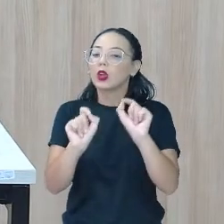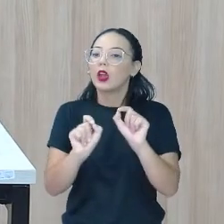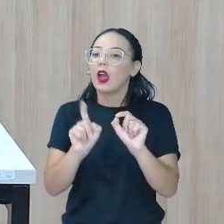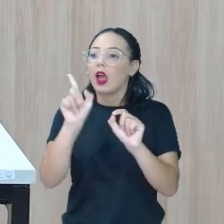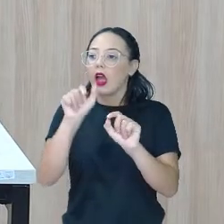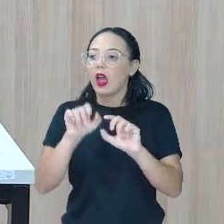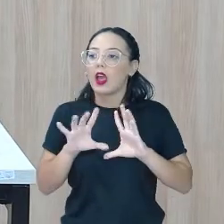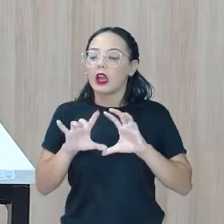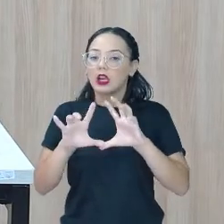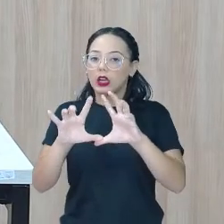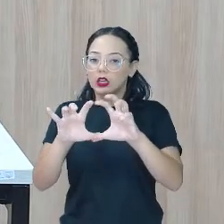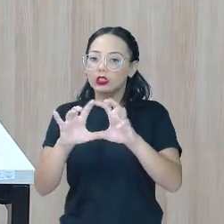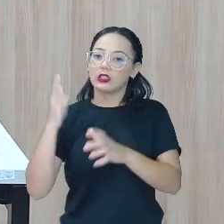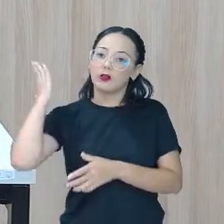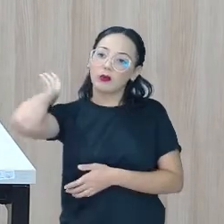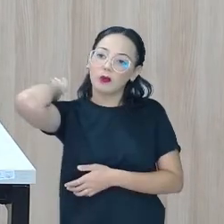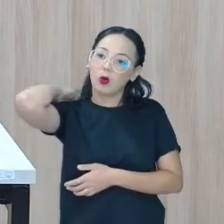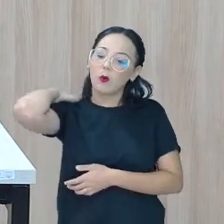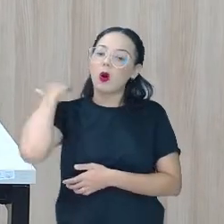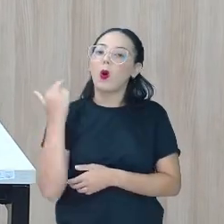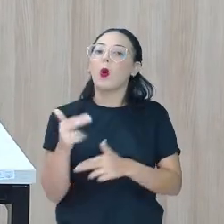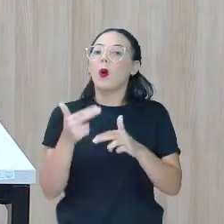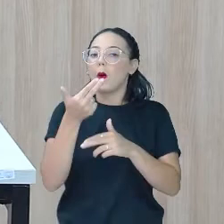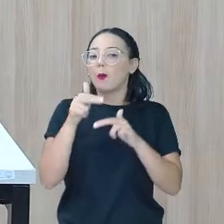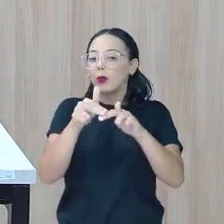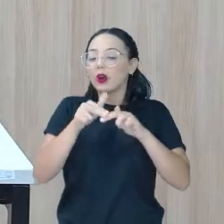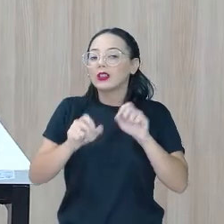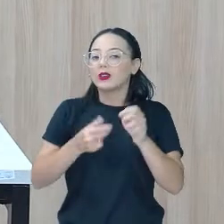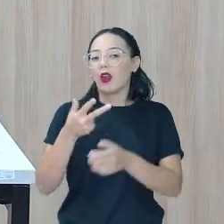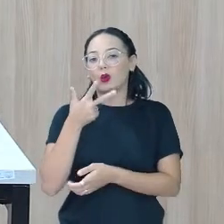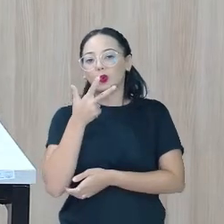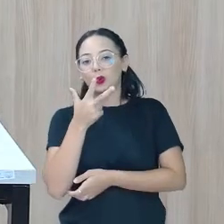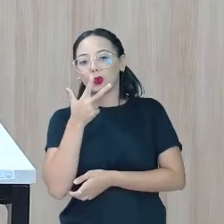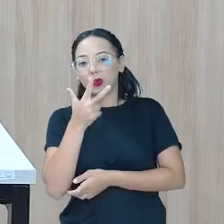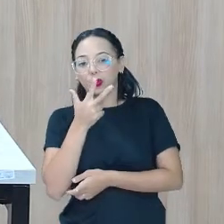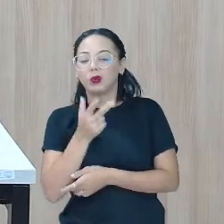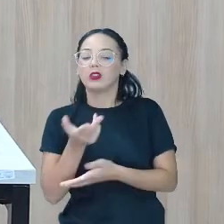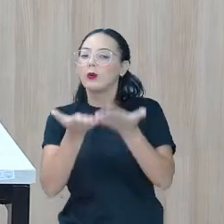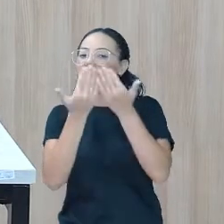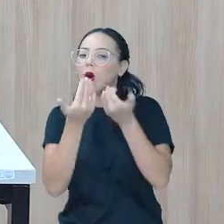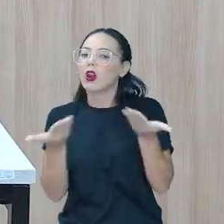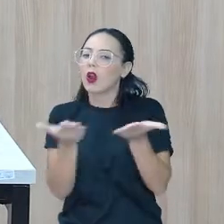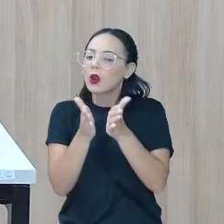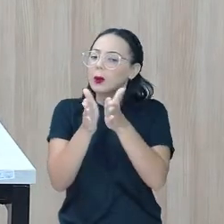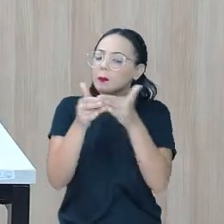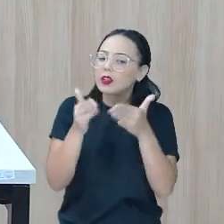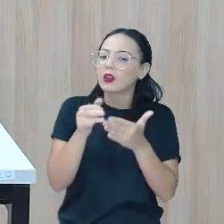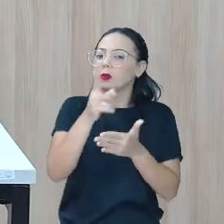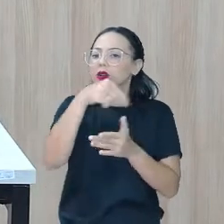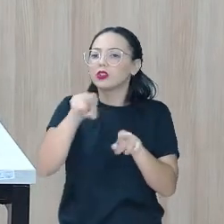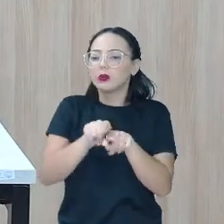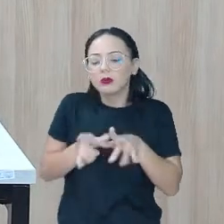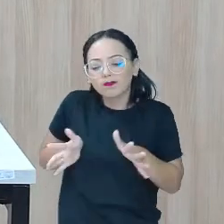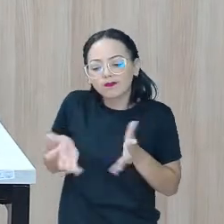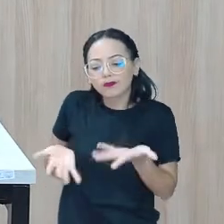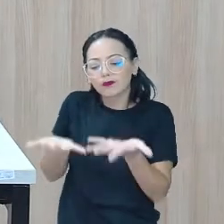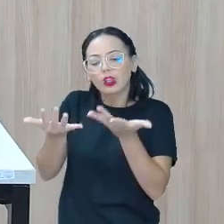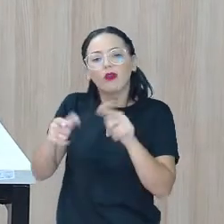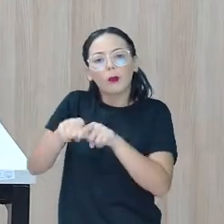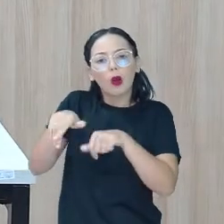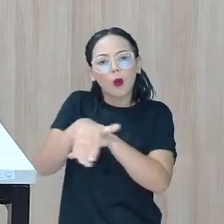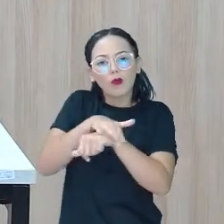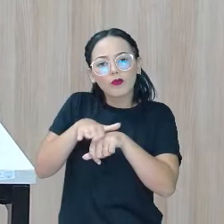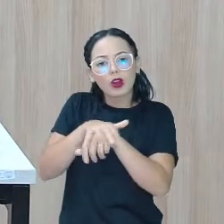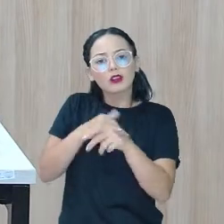do câncer de pulmão, devido aí à grande quantidade de homens fumantes. Então vem aí o nosso pedido para que vocês incentivem,